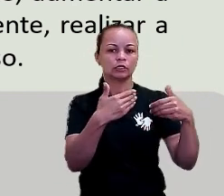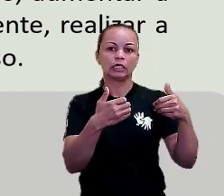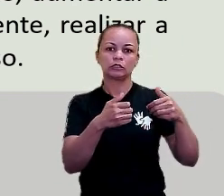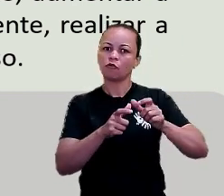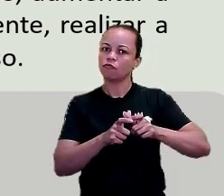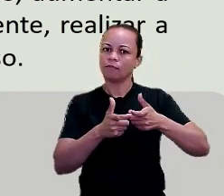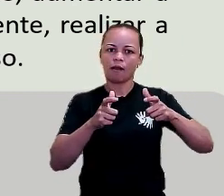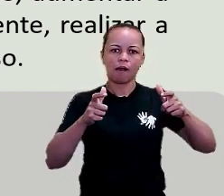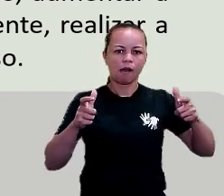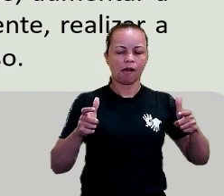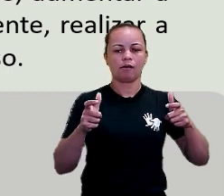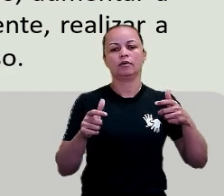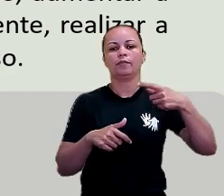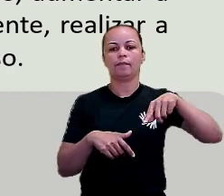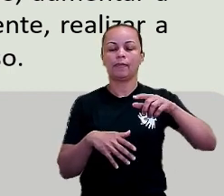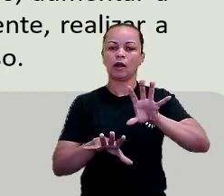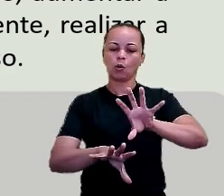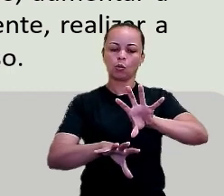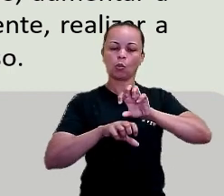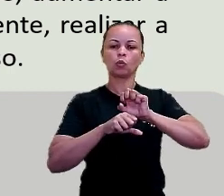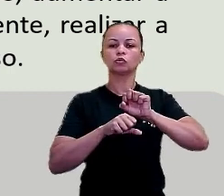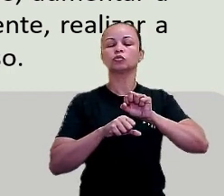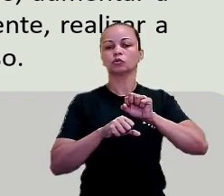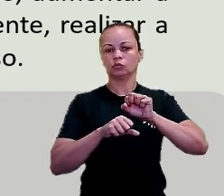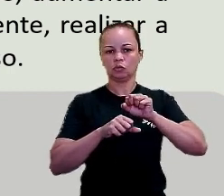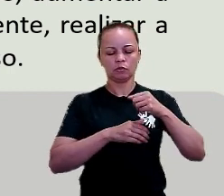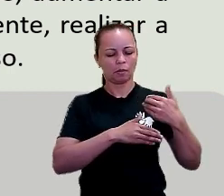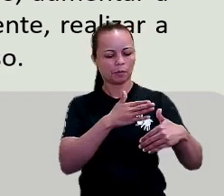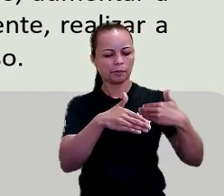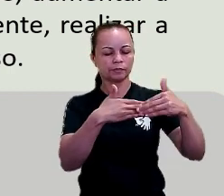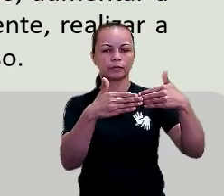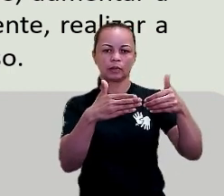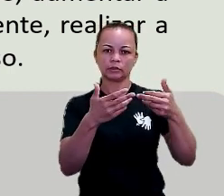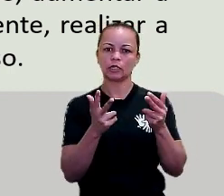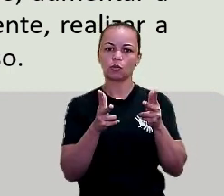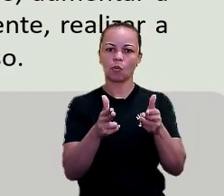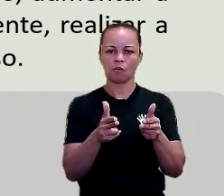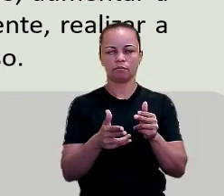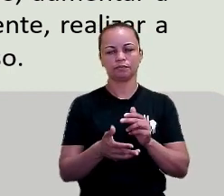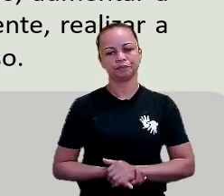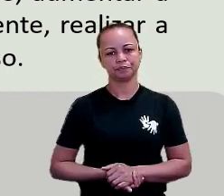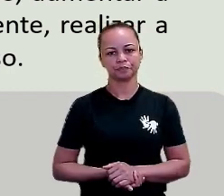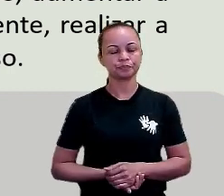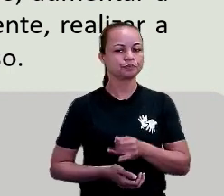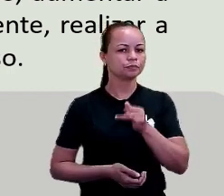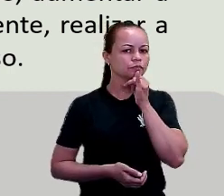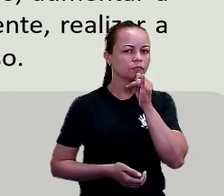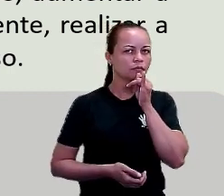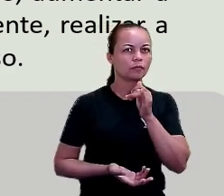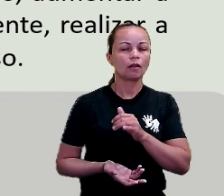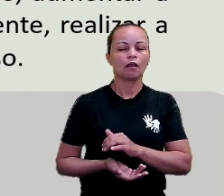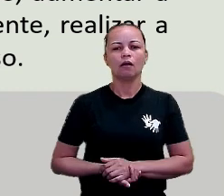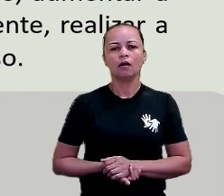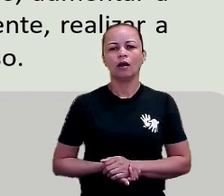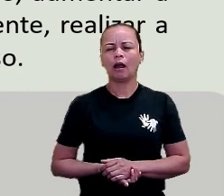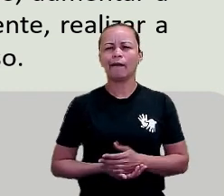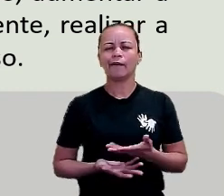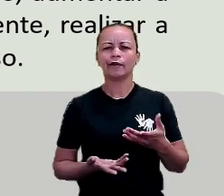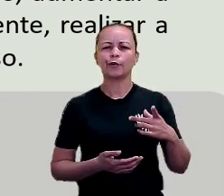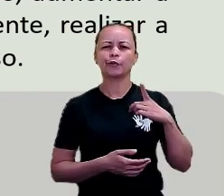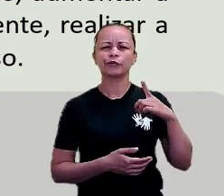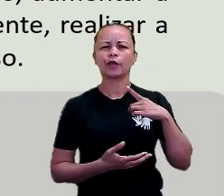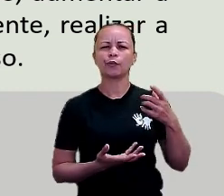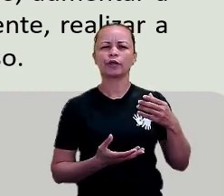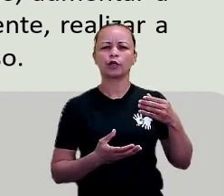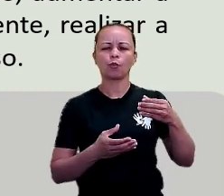massa para o consumo ocorrer no mesmo passo, tá certo? Então, por exemplo, eu tenho aqui um